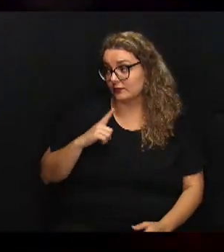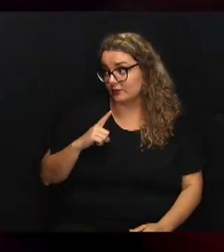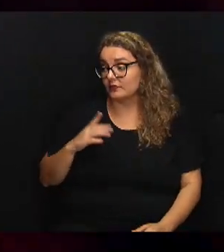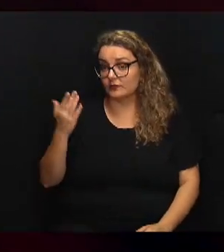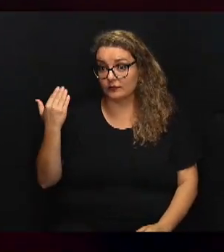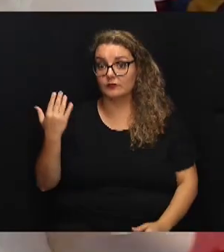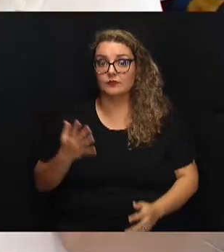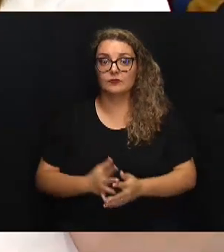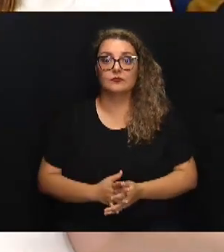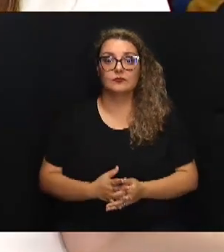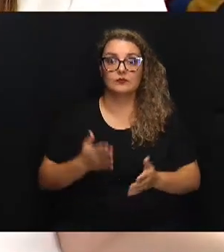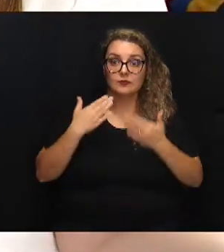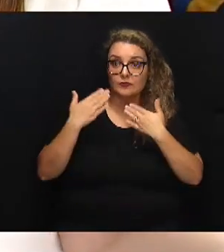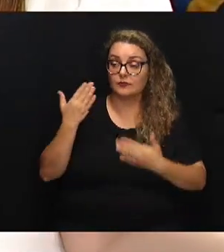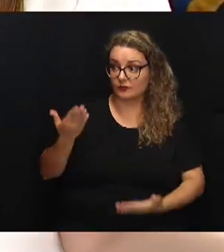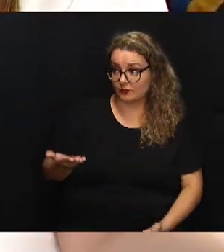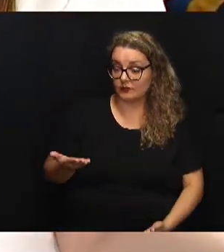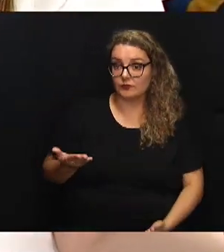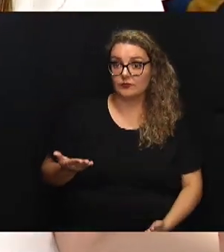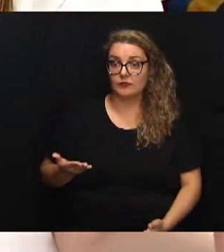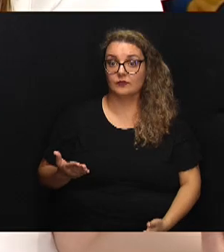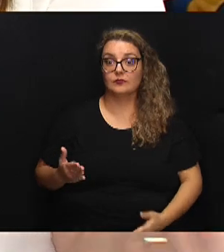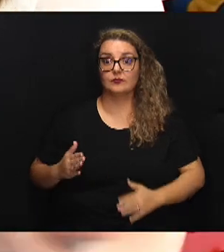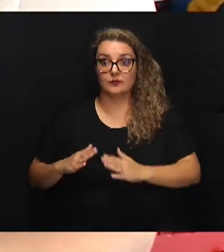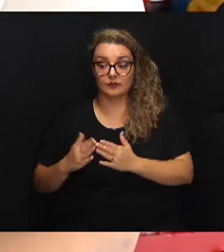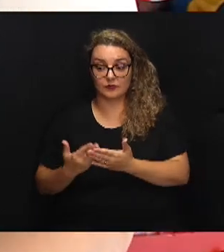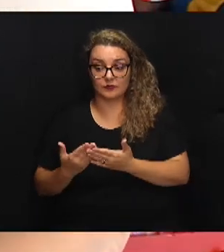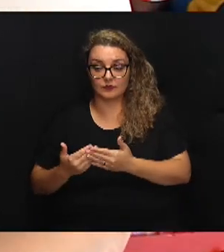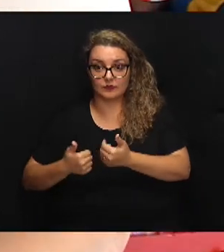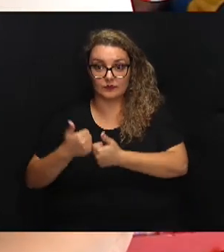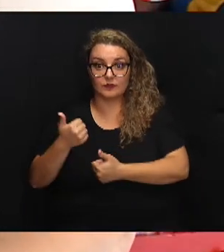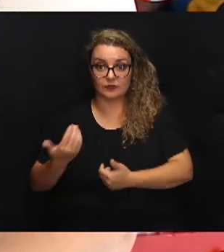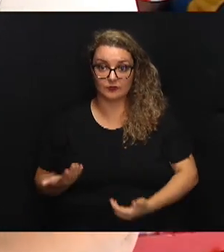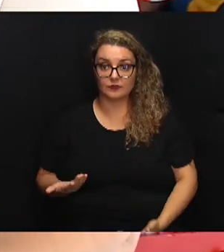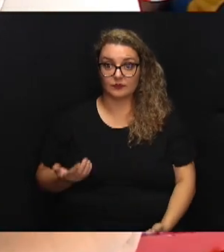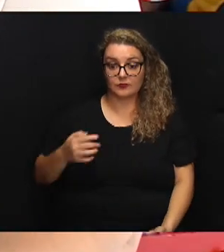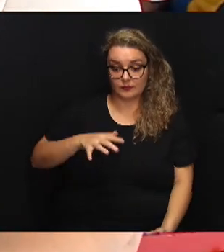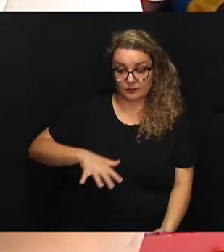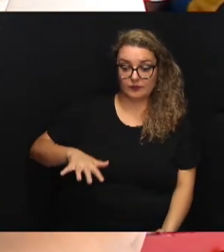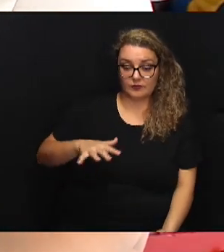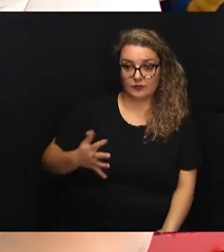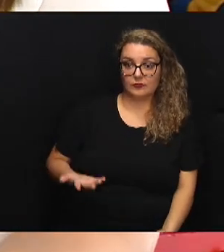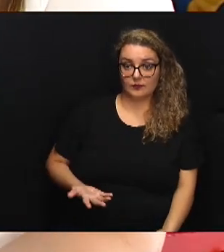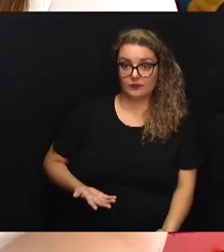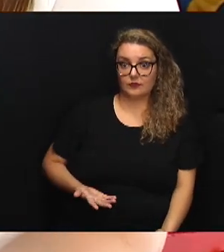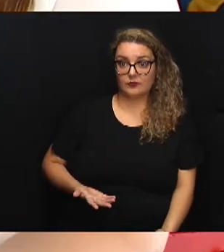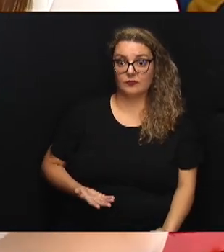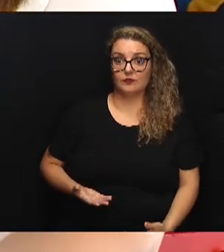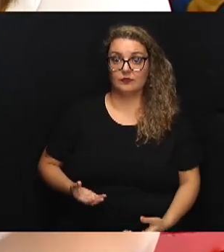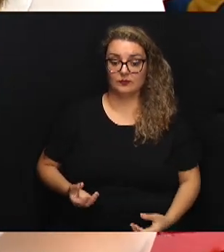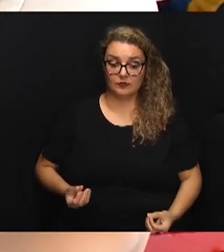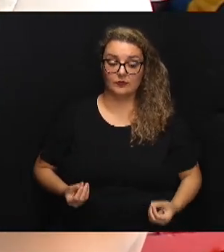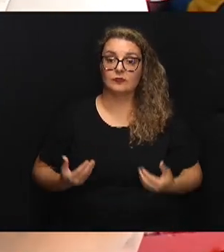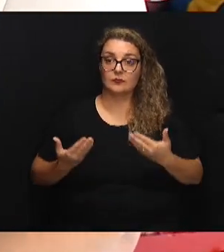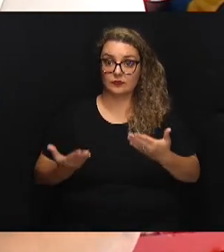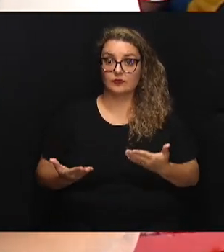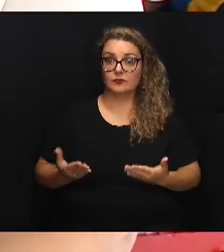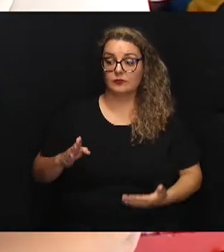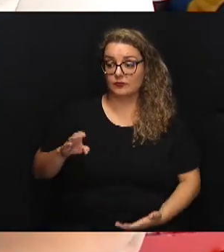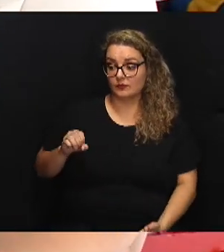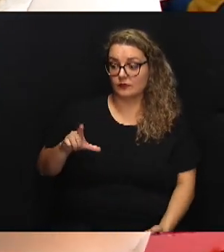né? Eu estava falando para você de uma escola de futebol aqui do território, que proporciona, por meio de